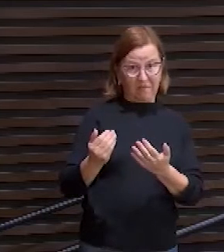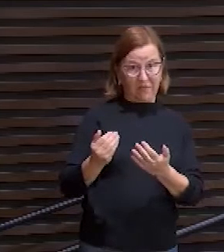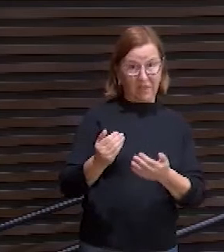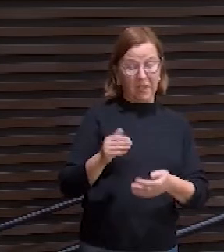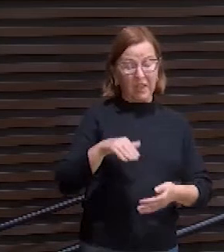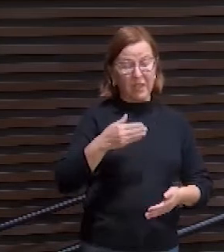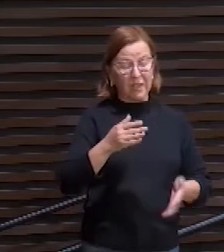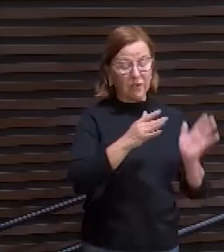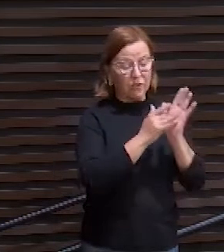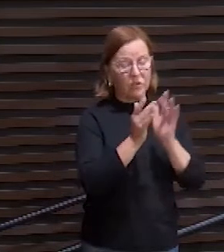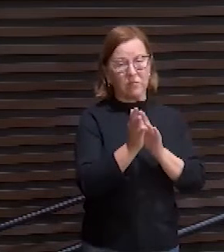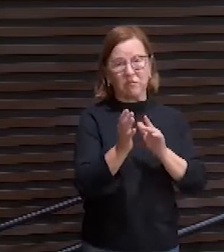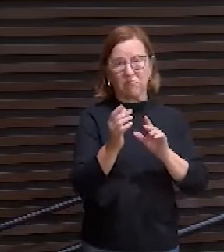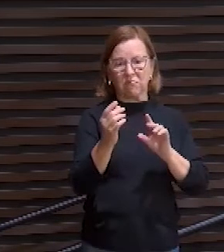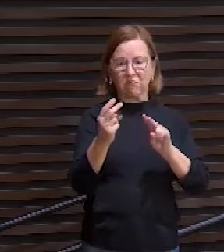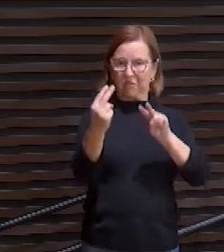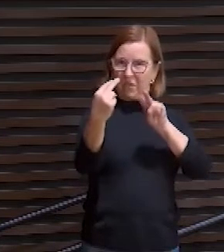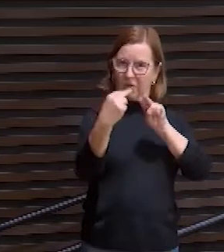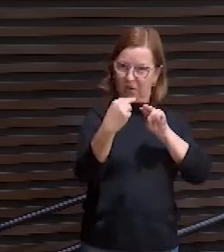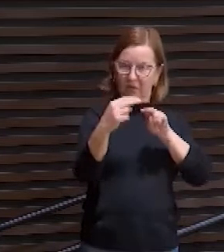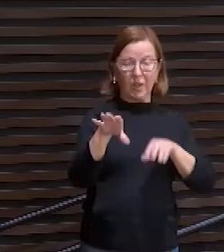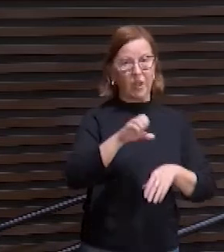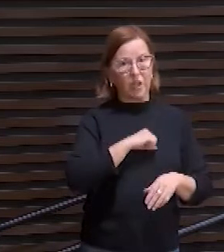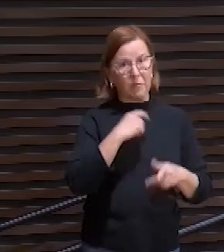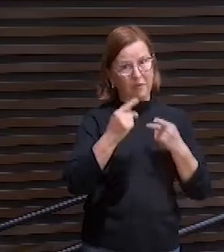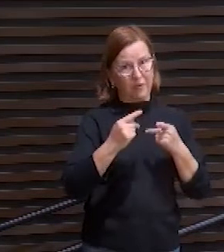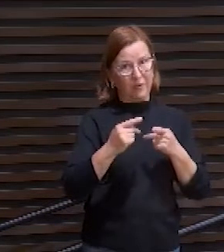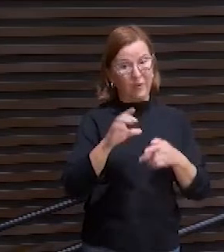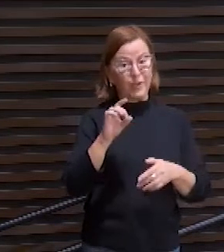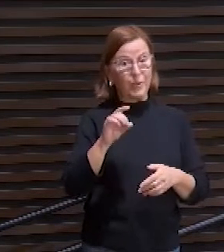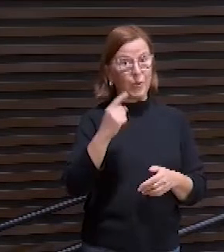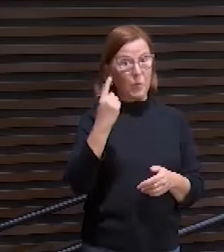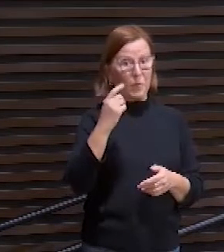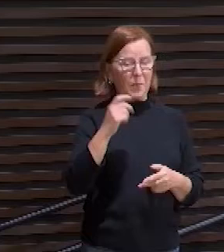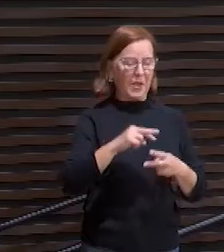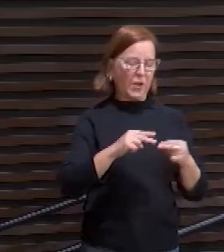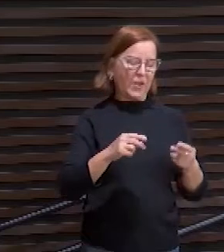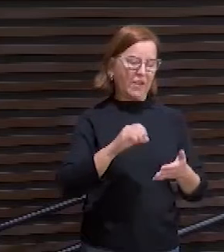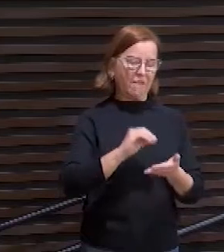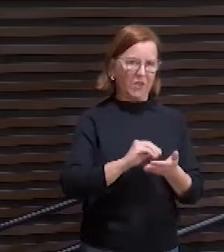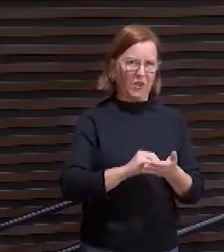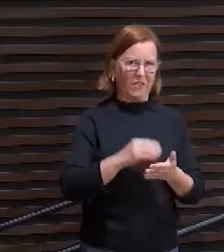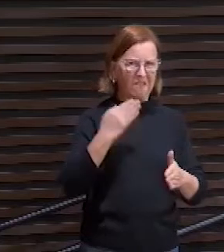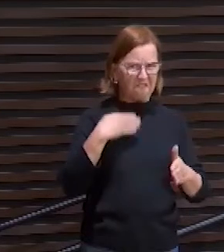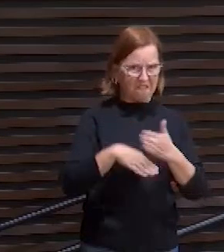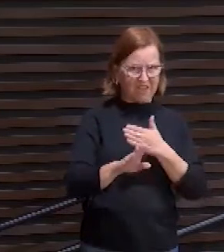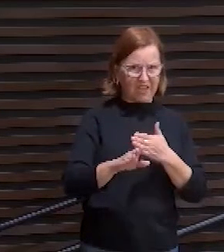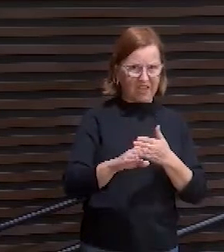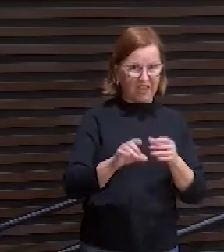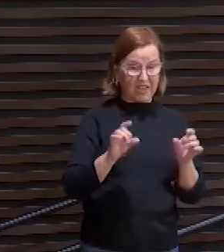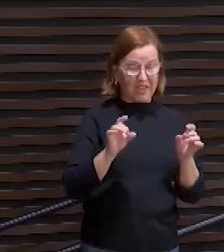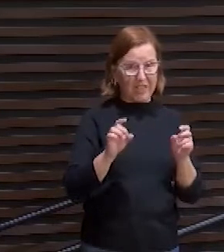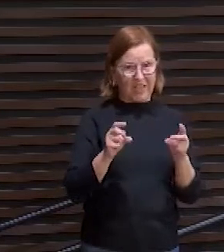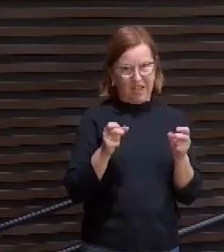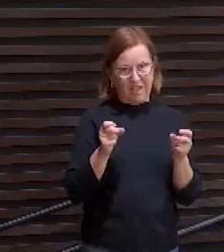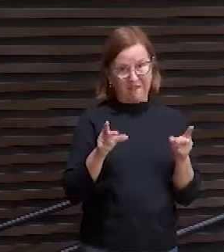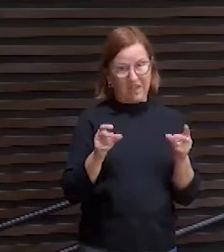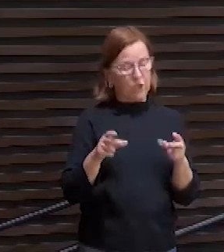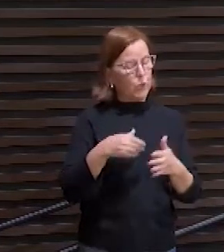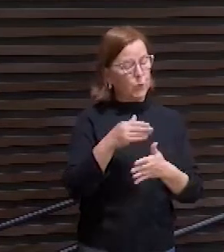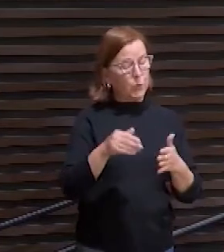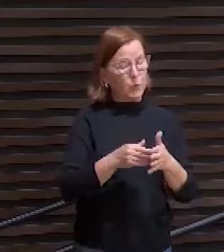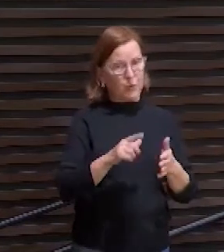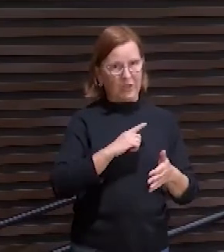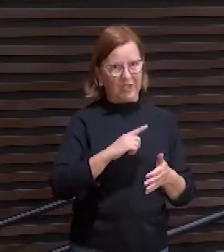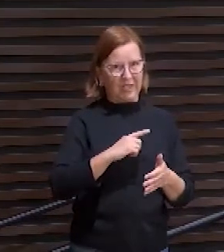amou e disse: Só uma coisa te falta. Vai, vende tudo que tens, dá-o aos